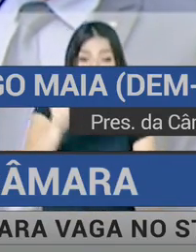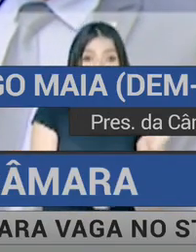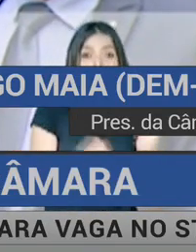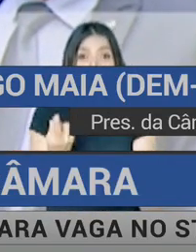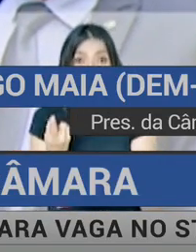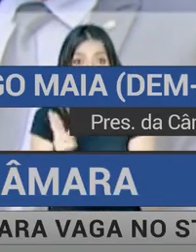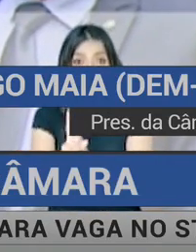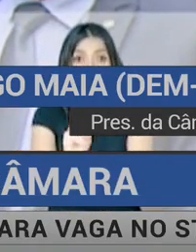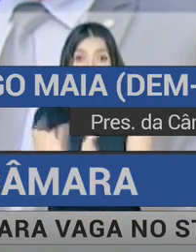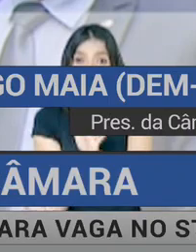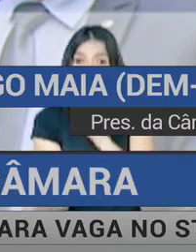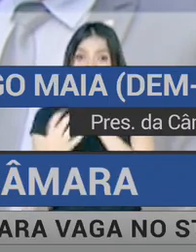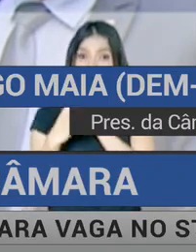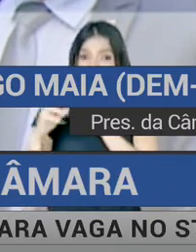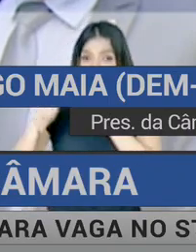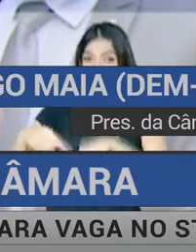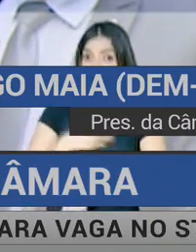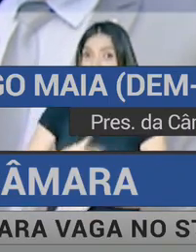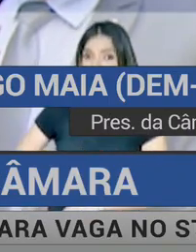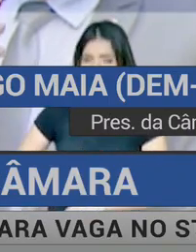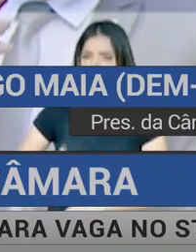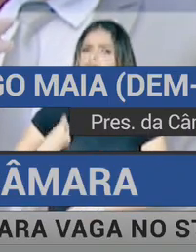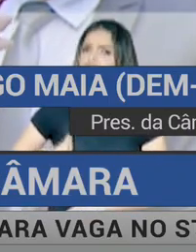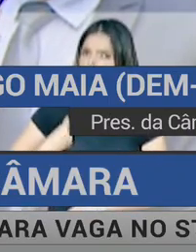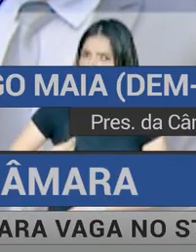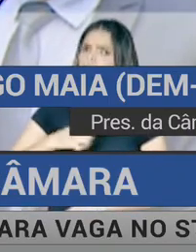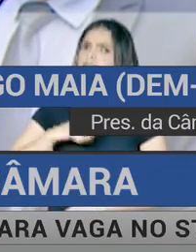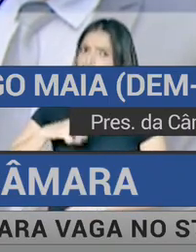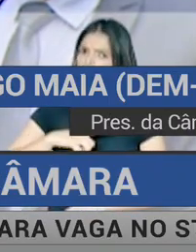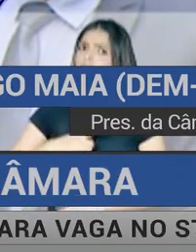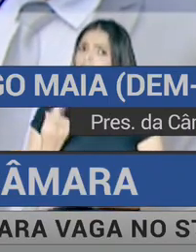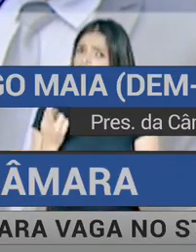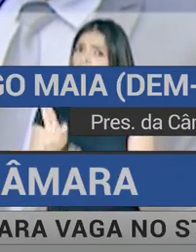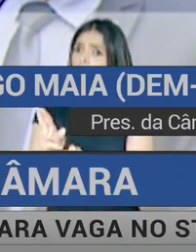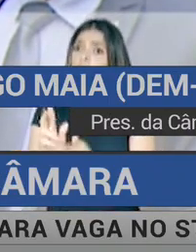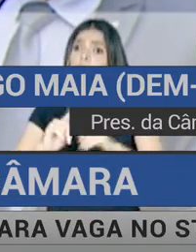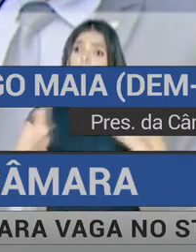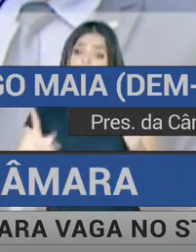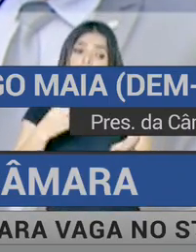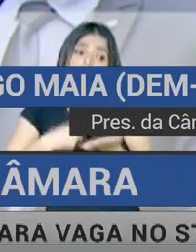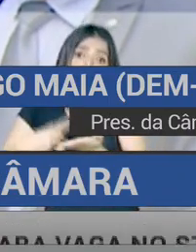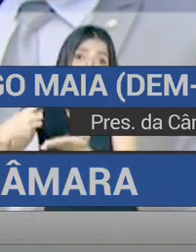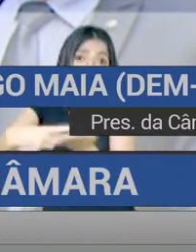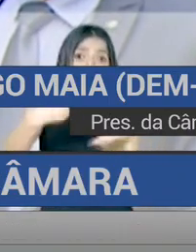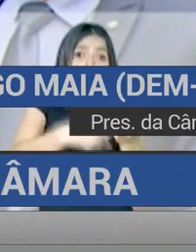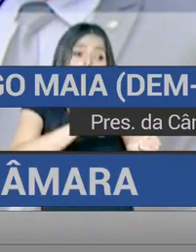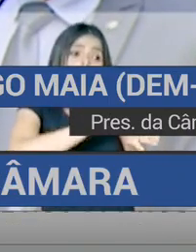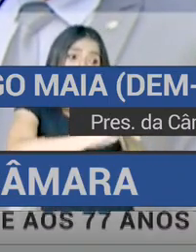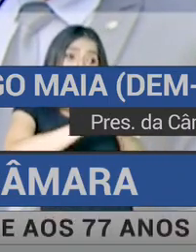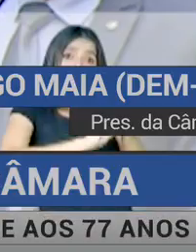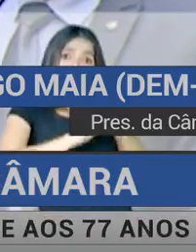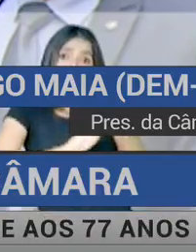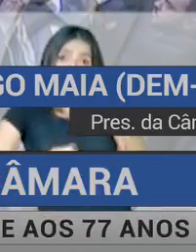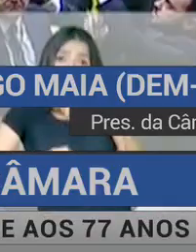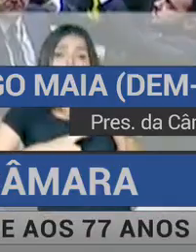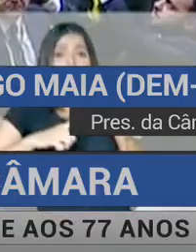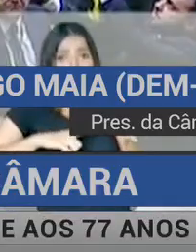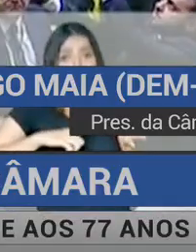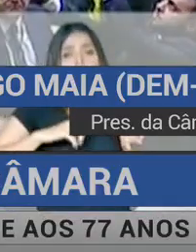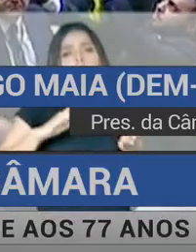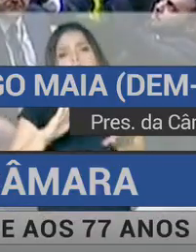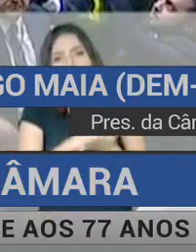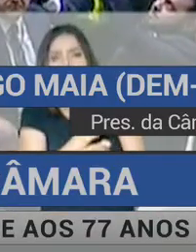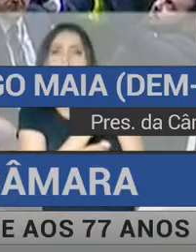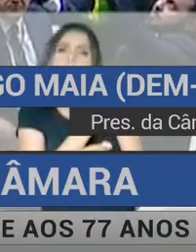dos servidores públicos aqui e alguma transição foi construída. Ela mantém algum